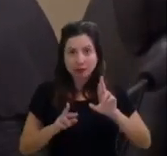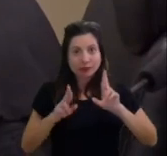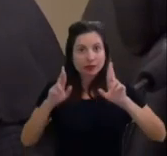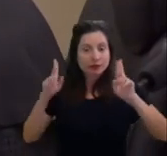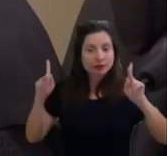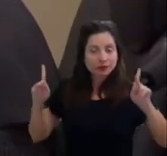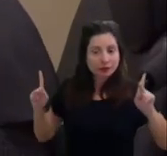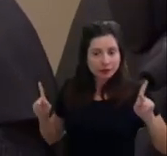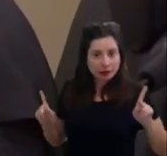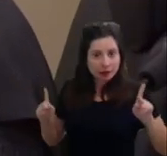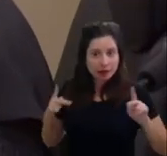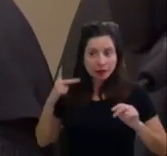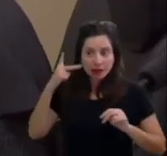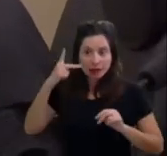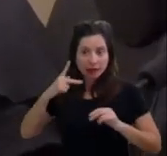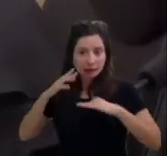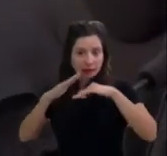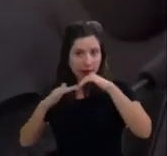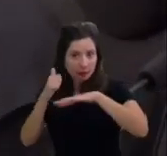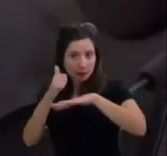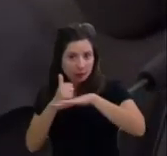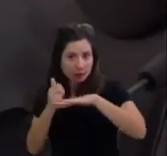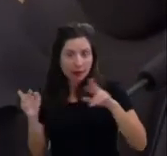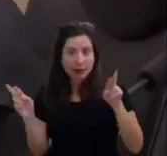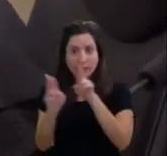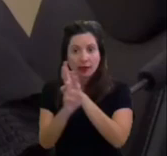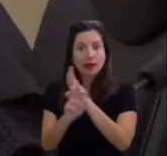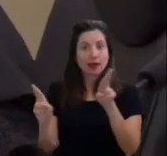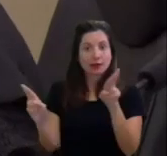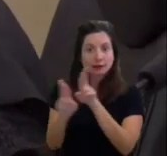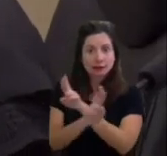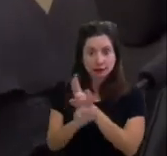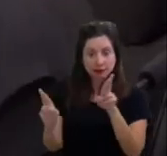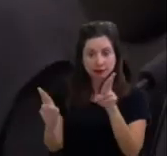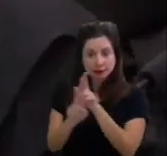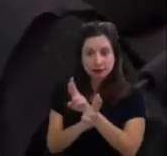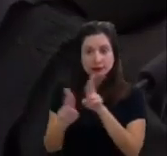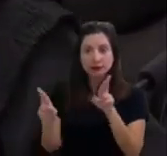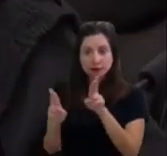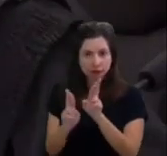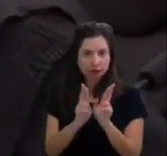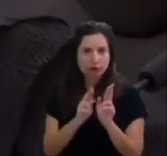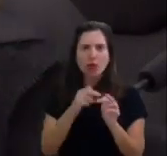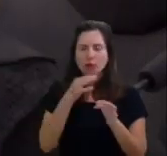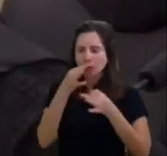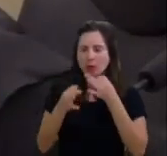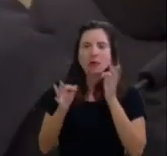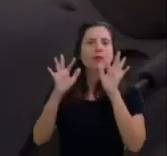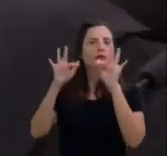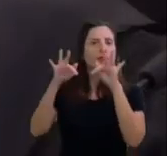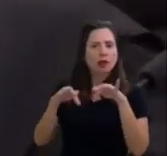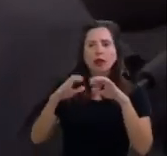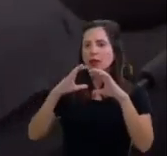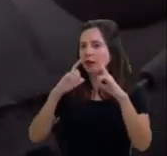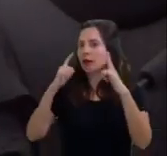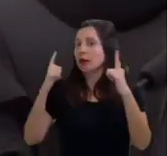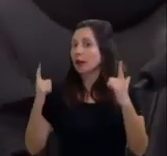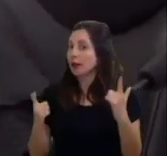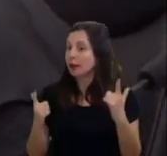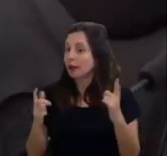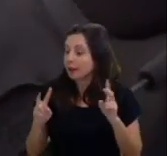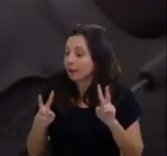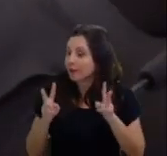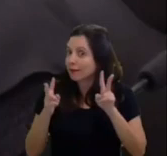da Procuradoria com relação às alegações finais claro, como sempre, em relação aos valores